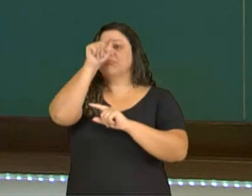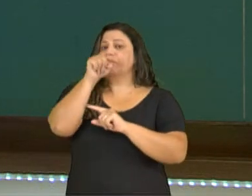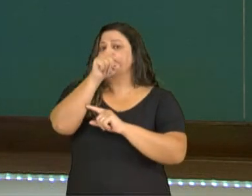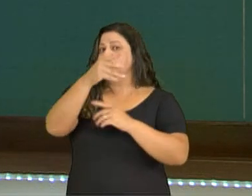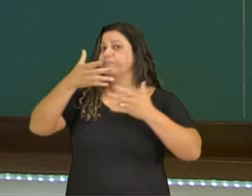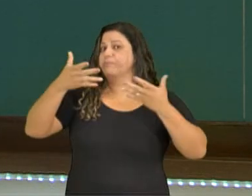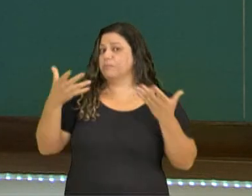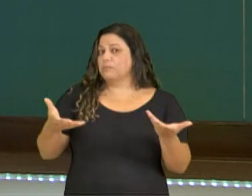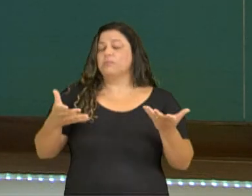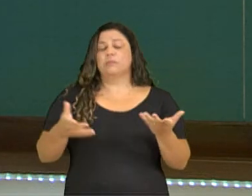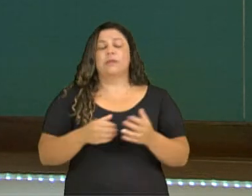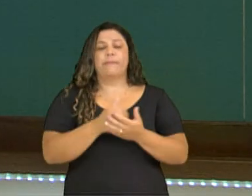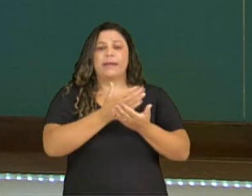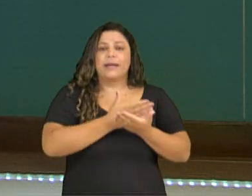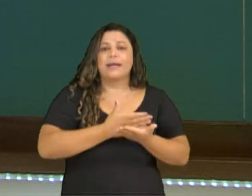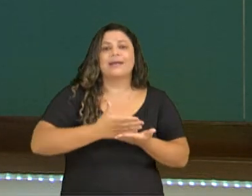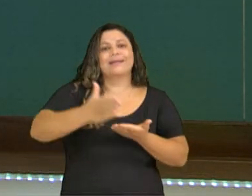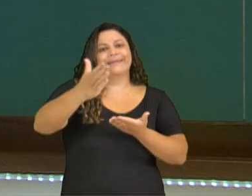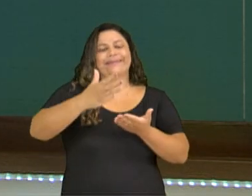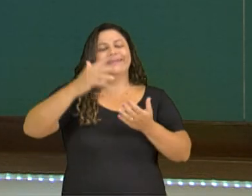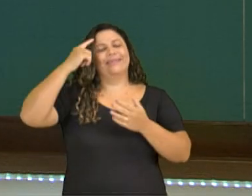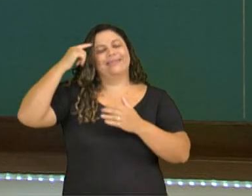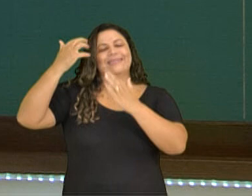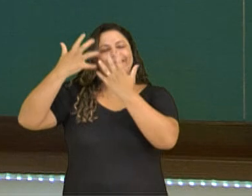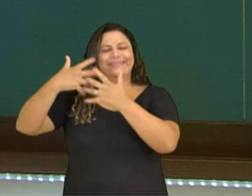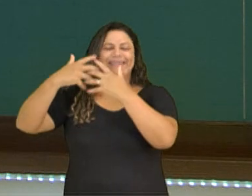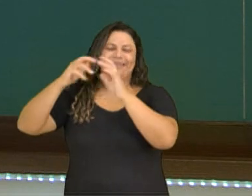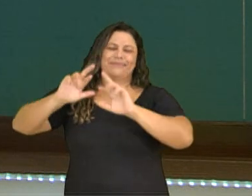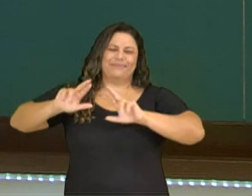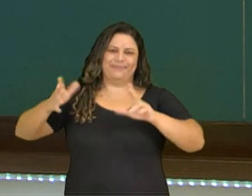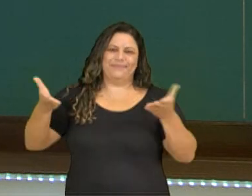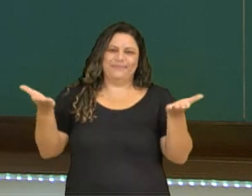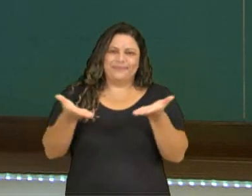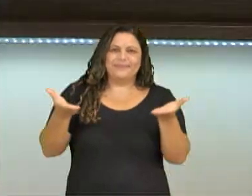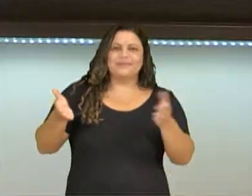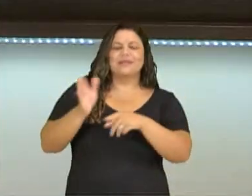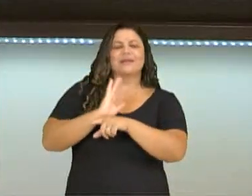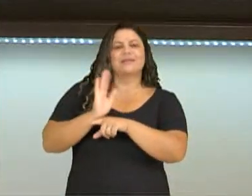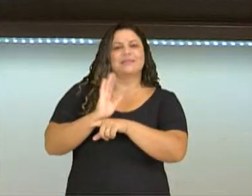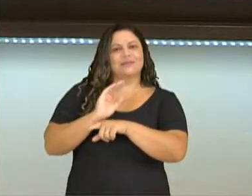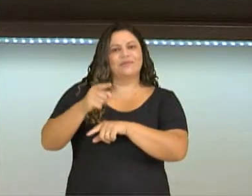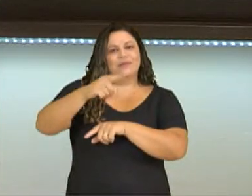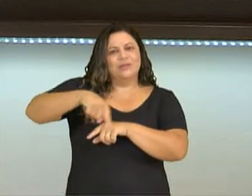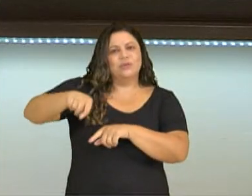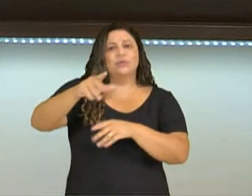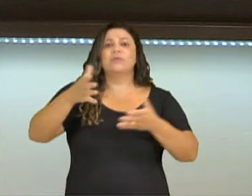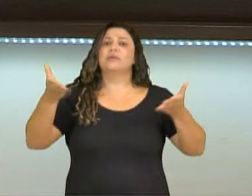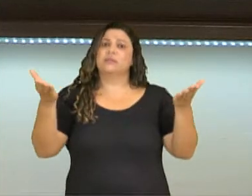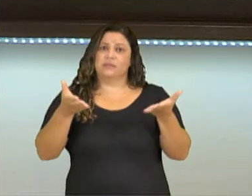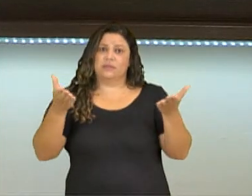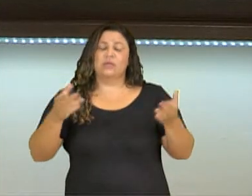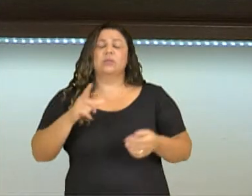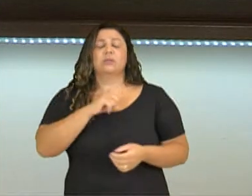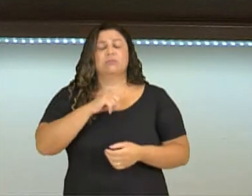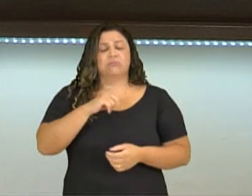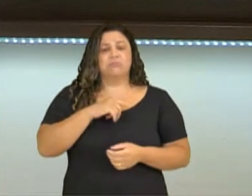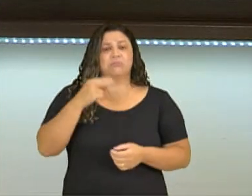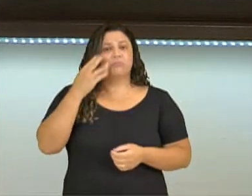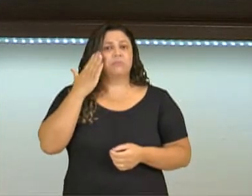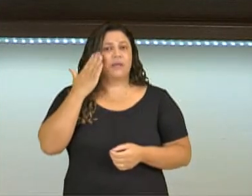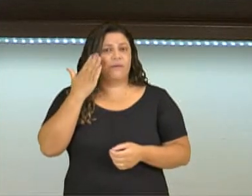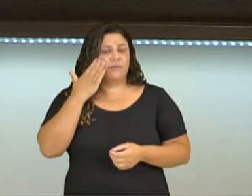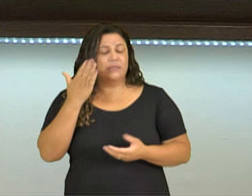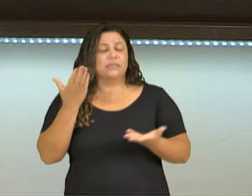um pouquinho e dar início às nossas reflexões desse vídeo. Provavelmente vocês aí já devem ter ouvido